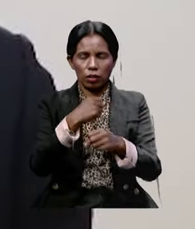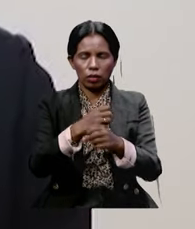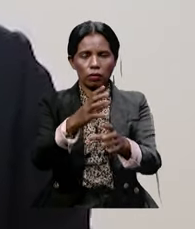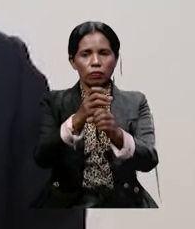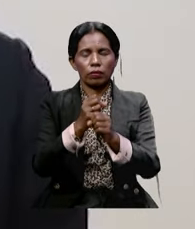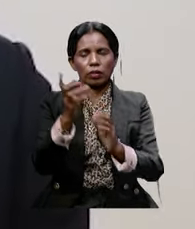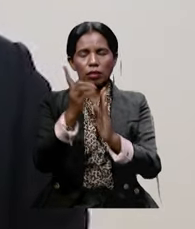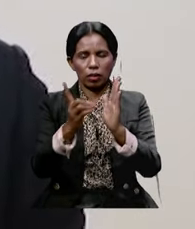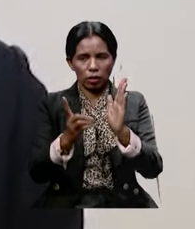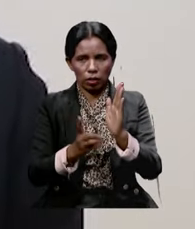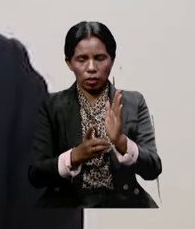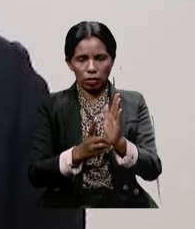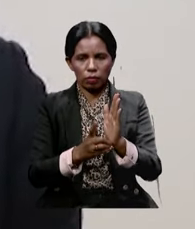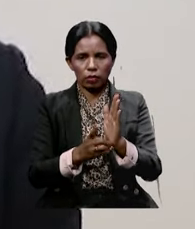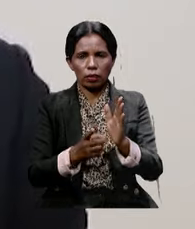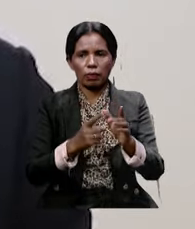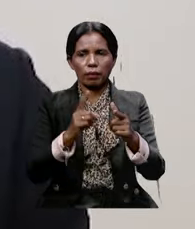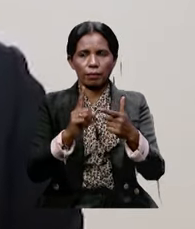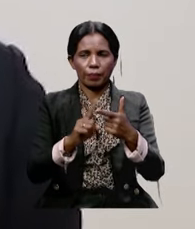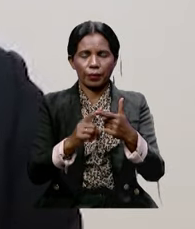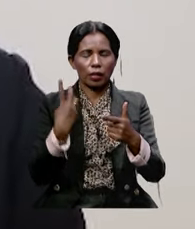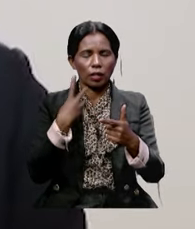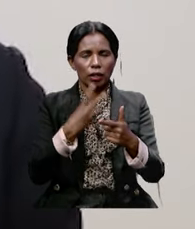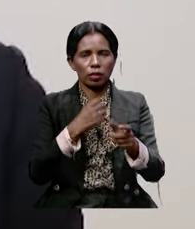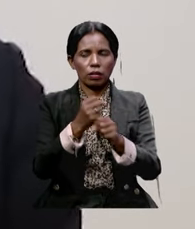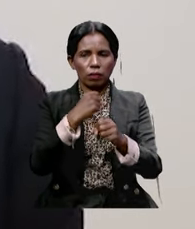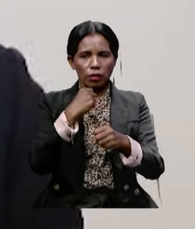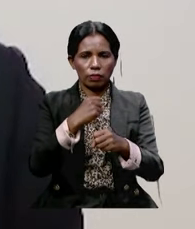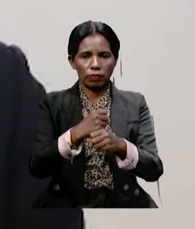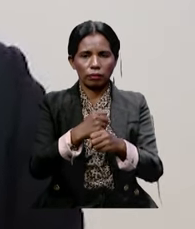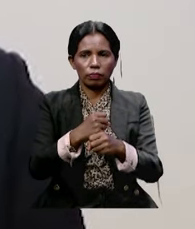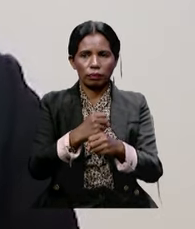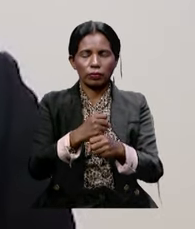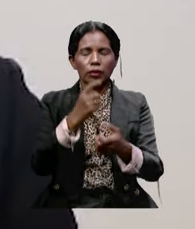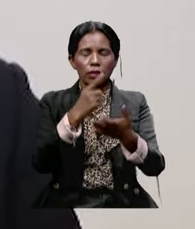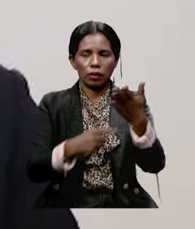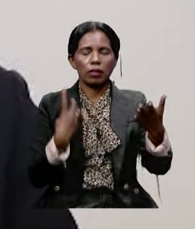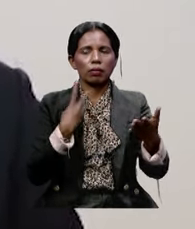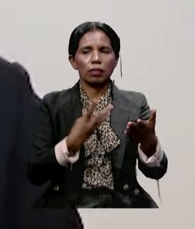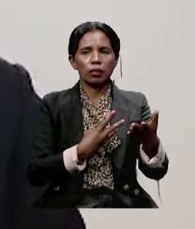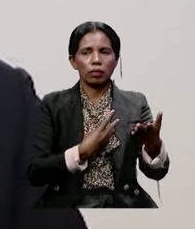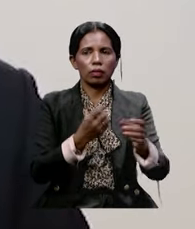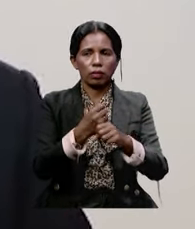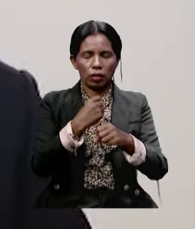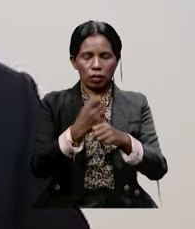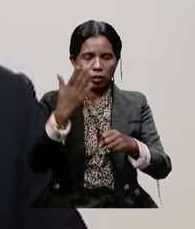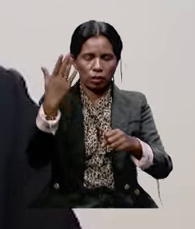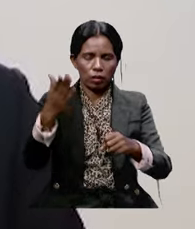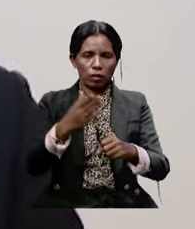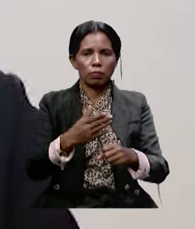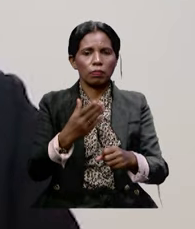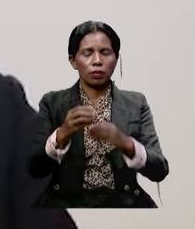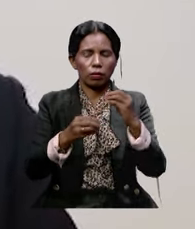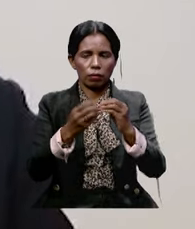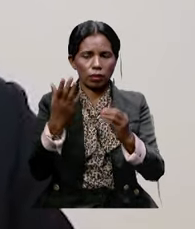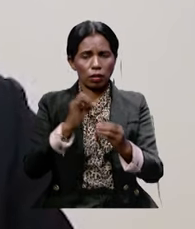levantamento, antes de nascer, e está tudo há o, se há uma quita, se há o intervenção, o assunto já não é.